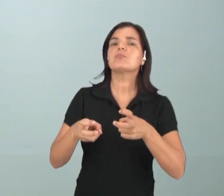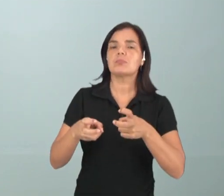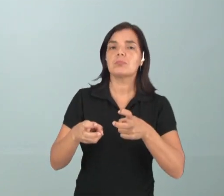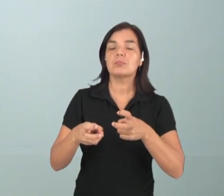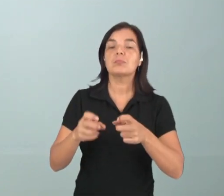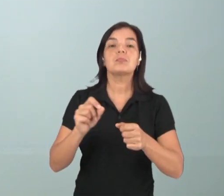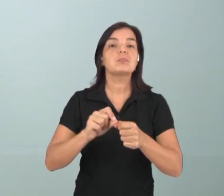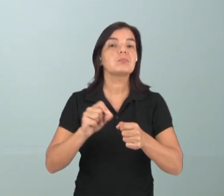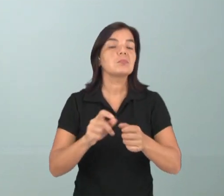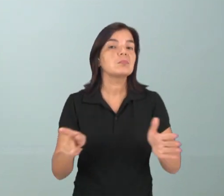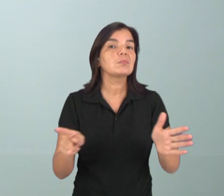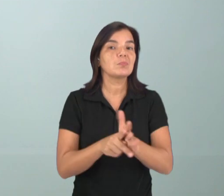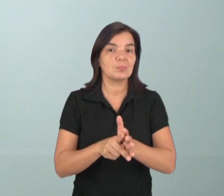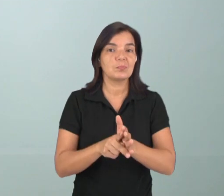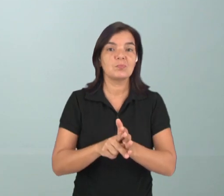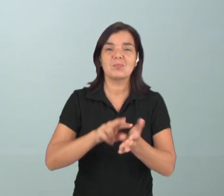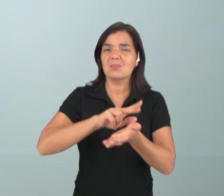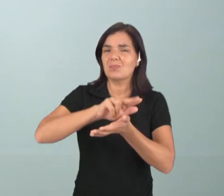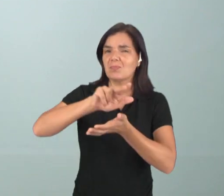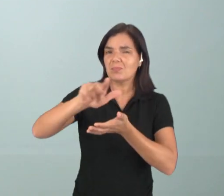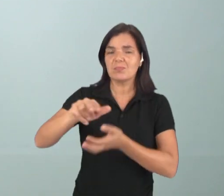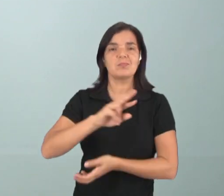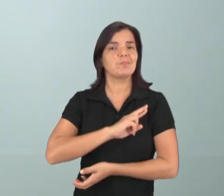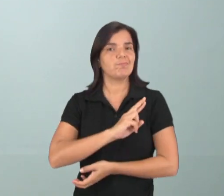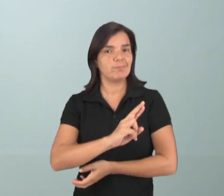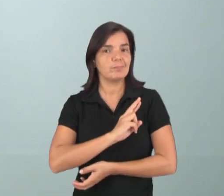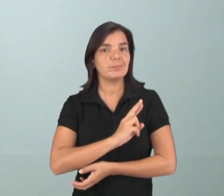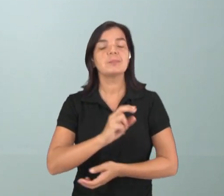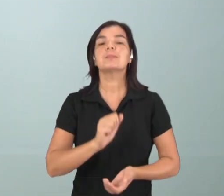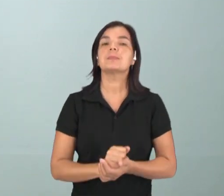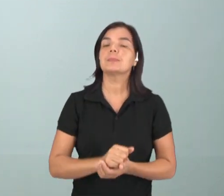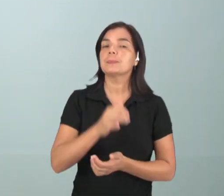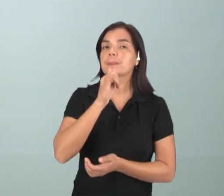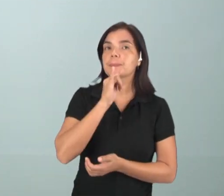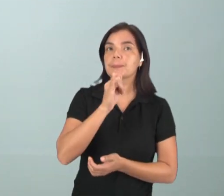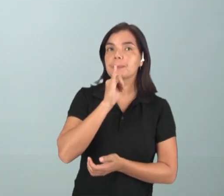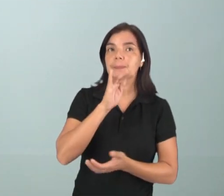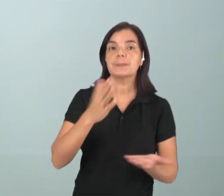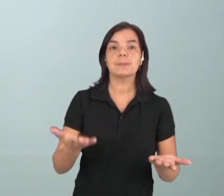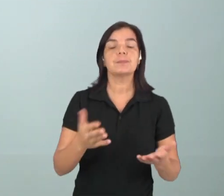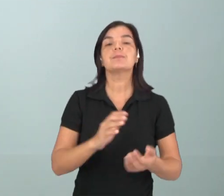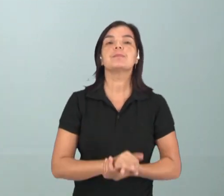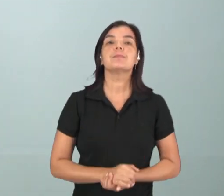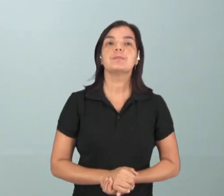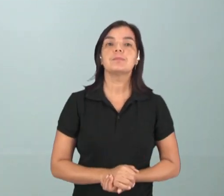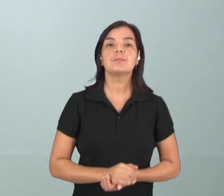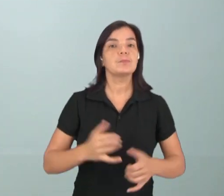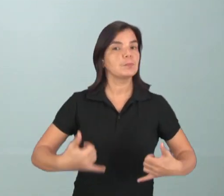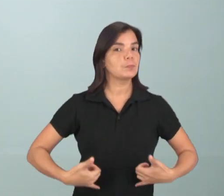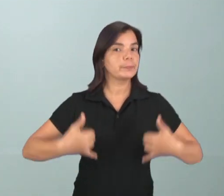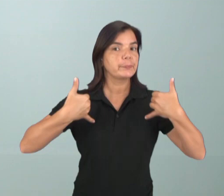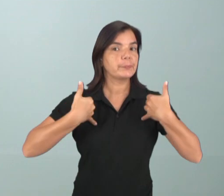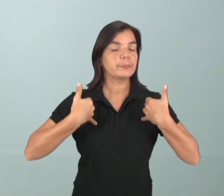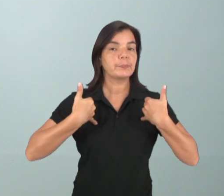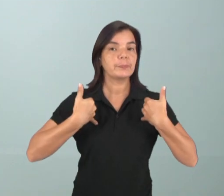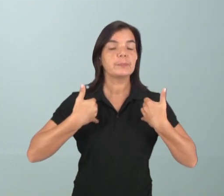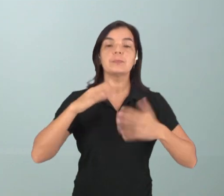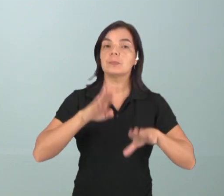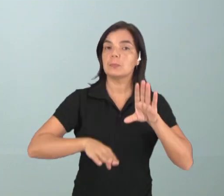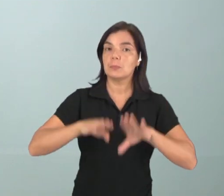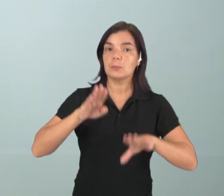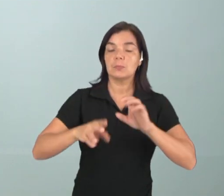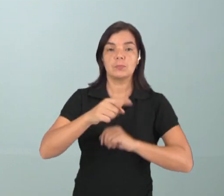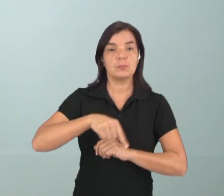que ela faz parte de um mix de religiosidade, né? É o caso, como eu citei, do aniversário. Muitas